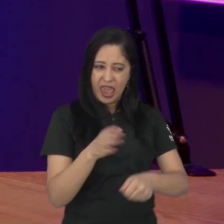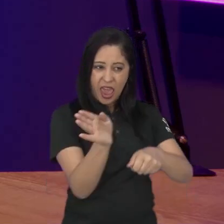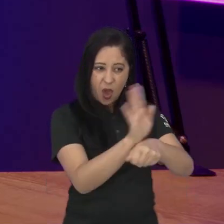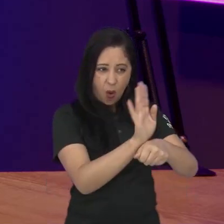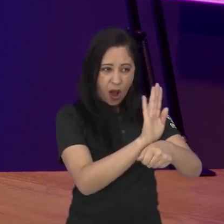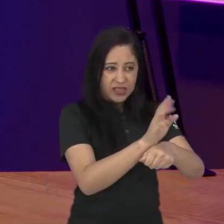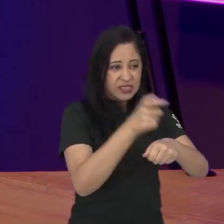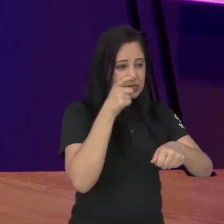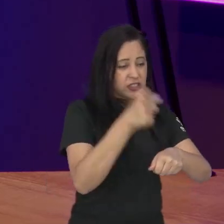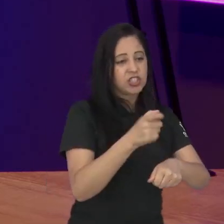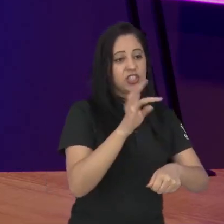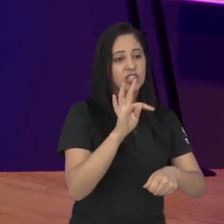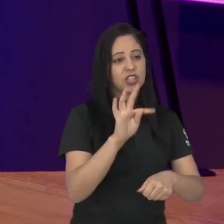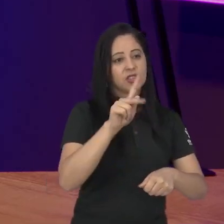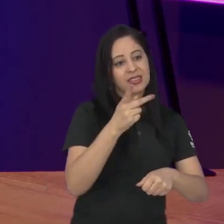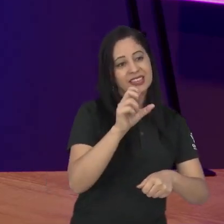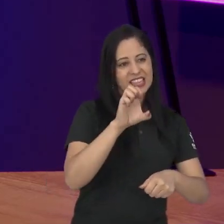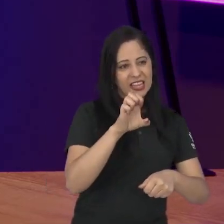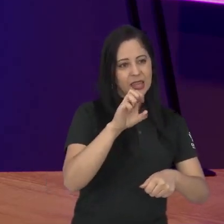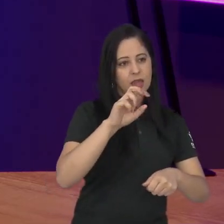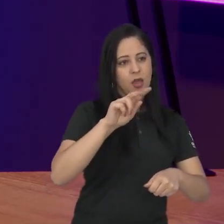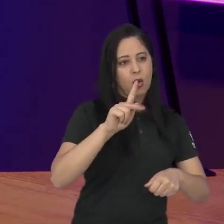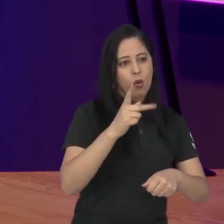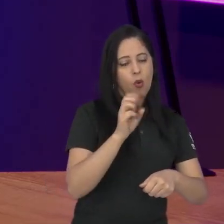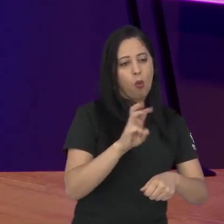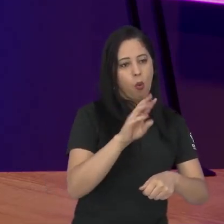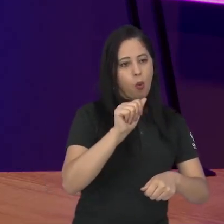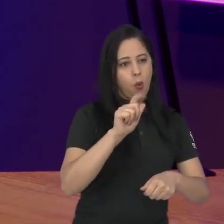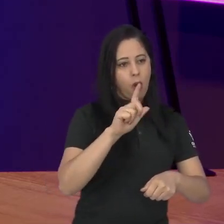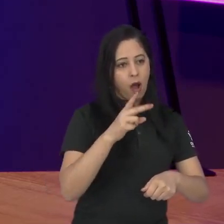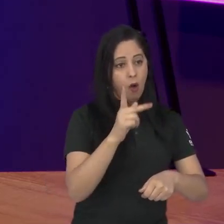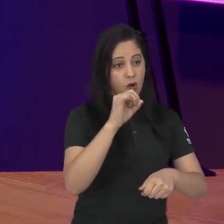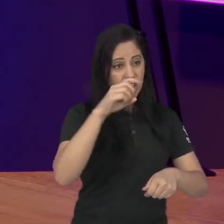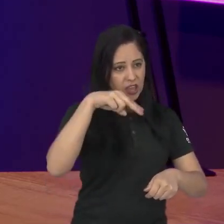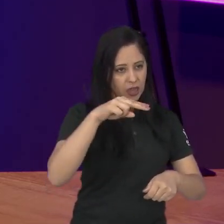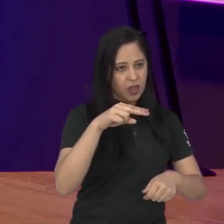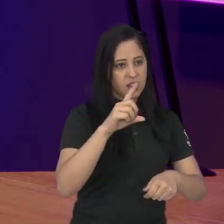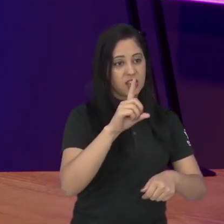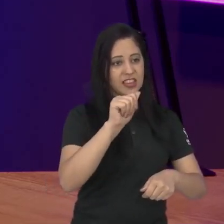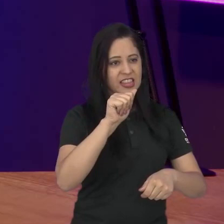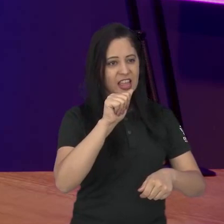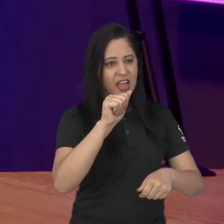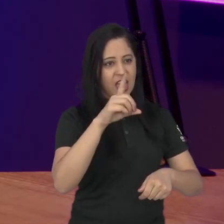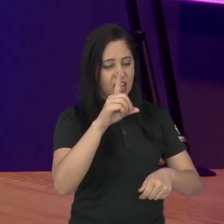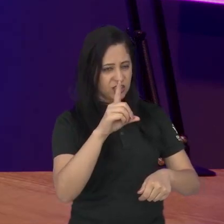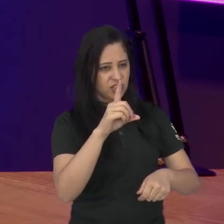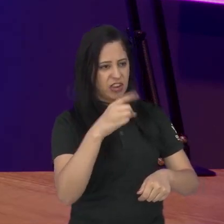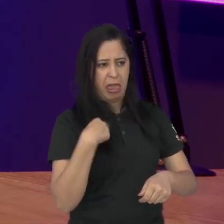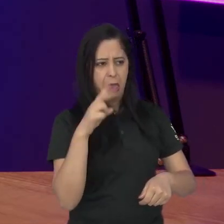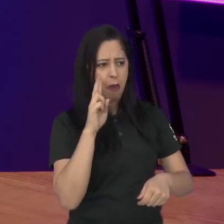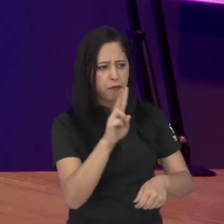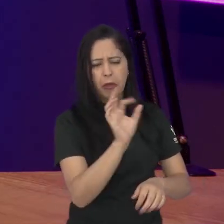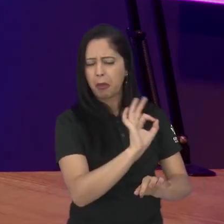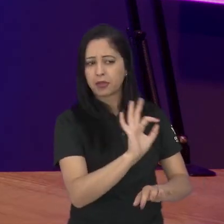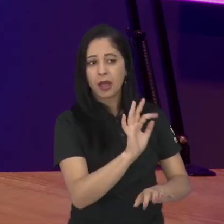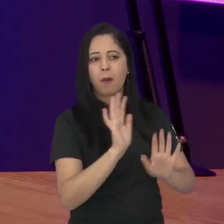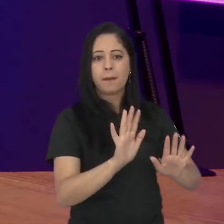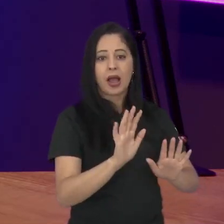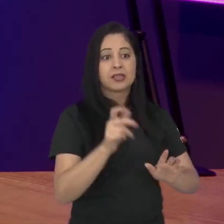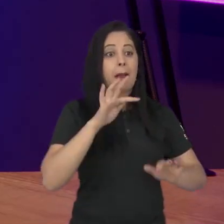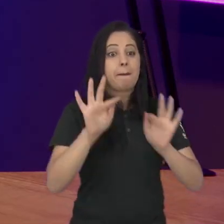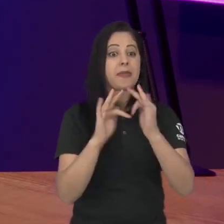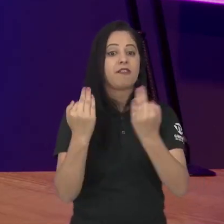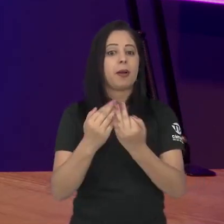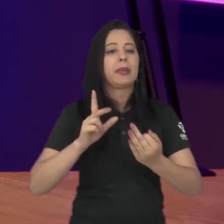E, direto, eles ficam lá, começam a conversar e eles falam muito sobre isso, como quanto, às vezes, os zumbis, depois de, né, uma